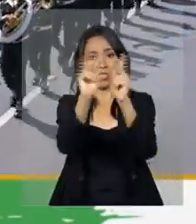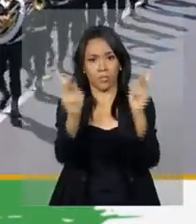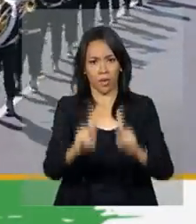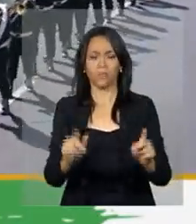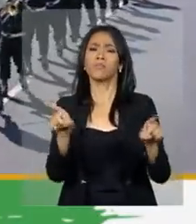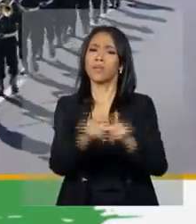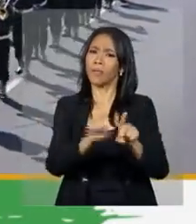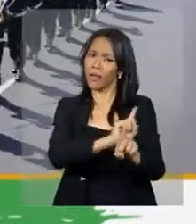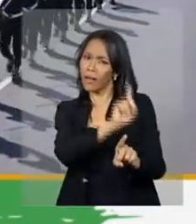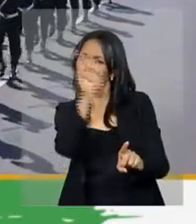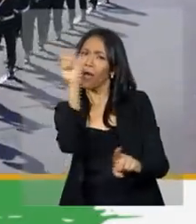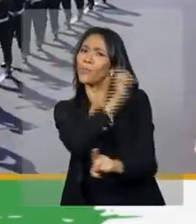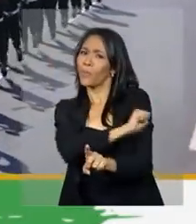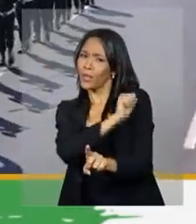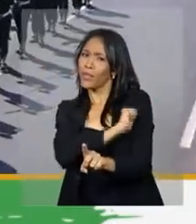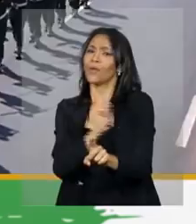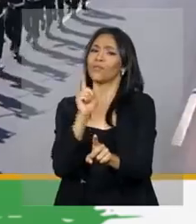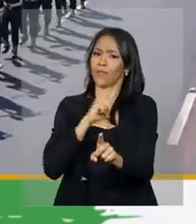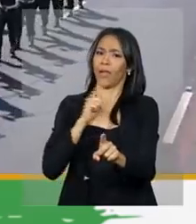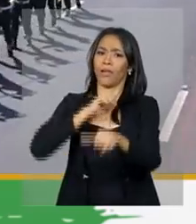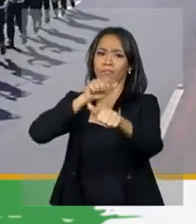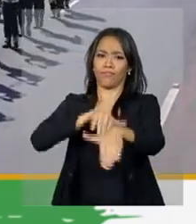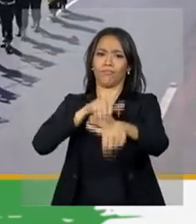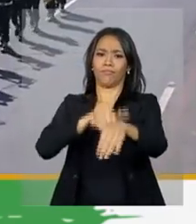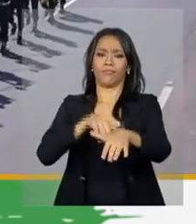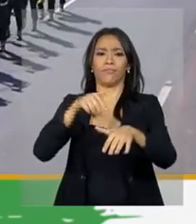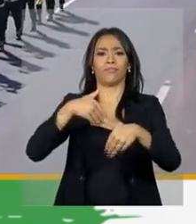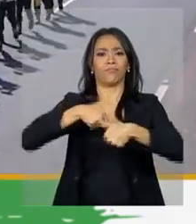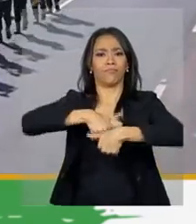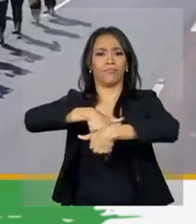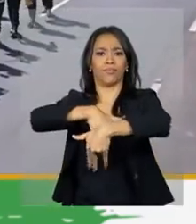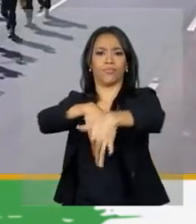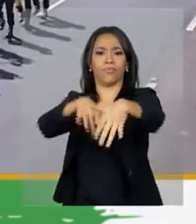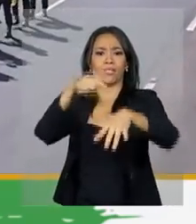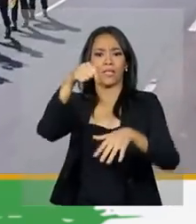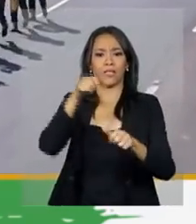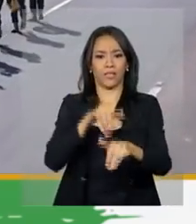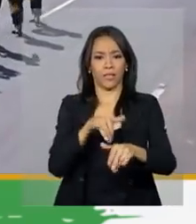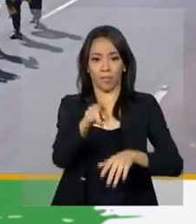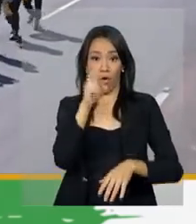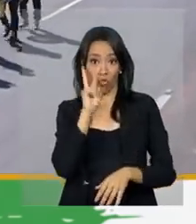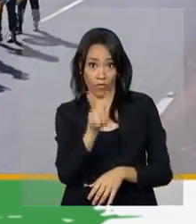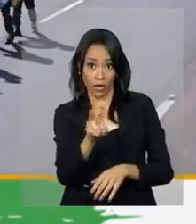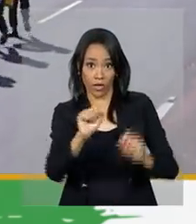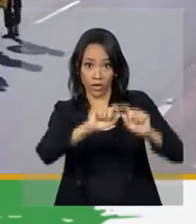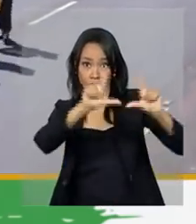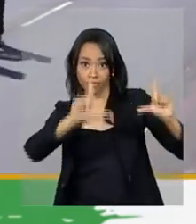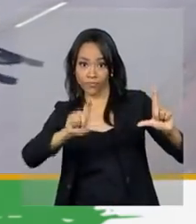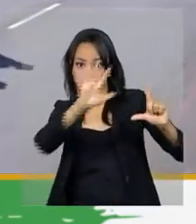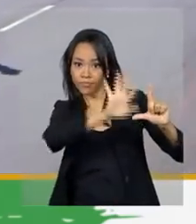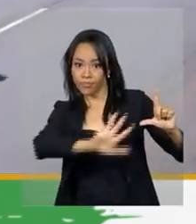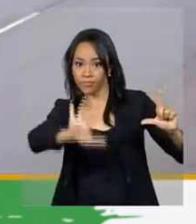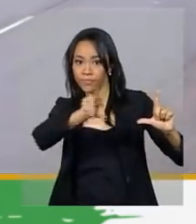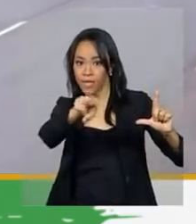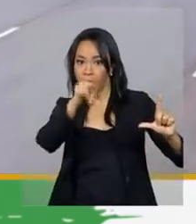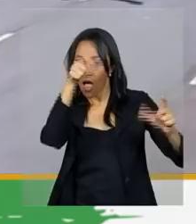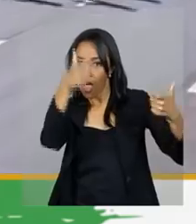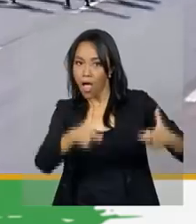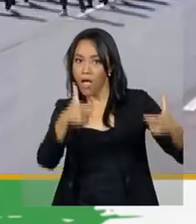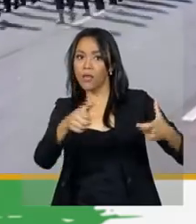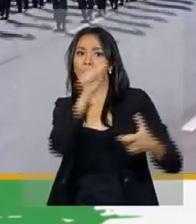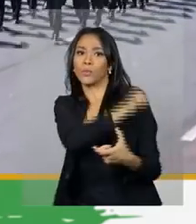de Janeiro o desfile de 7 de setembro. Nós vemos aí imagens ao vivo lá do Rio de Janeiro.